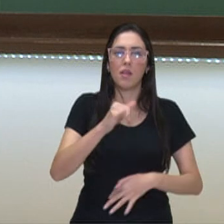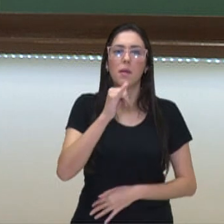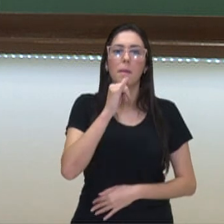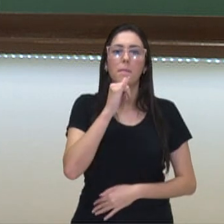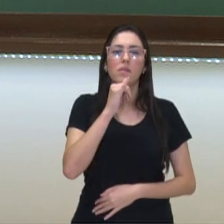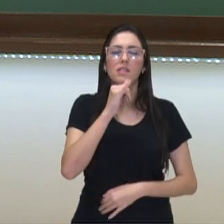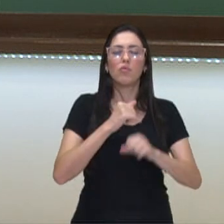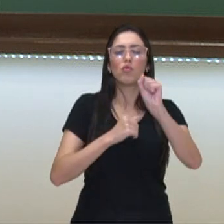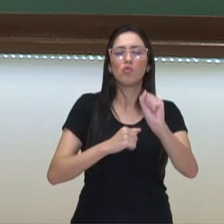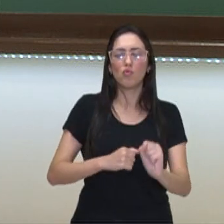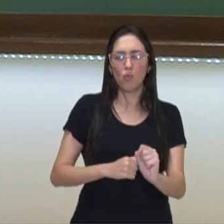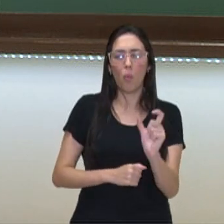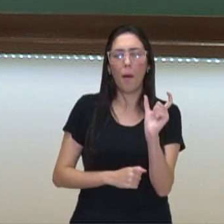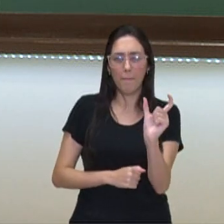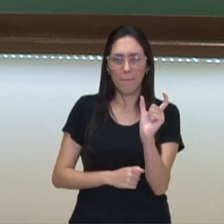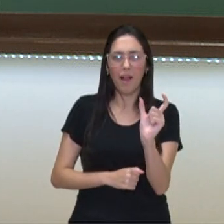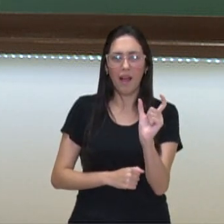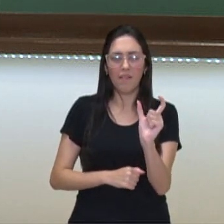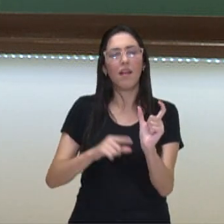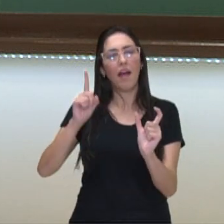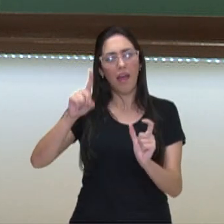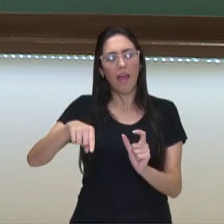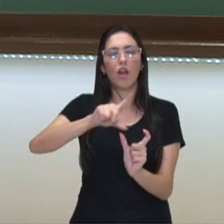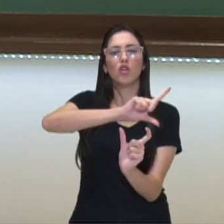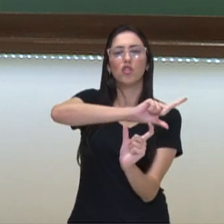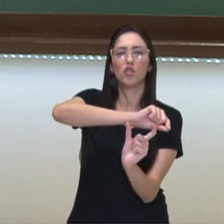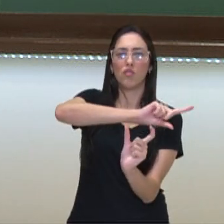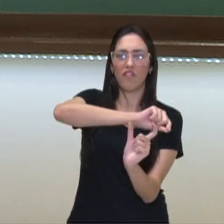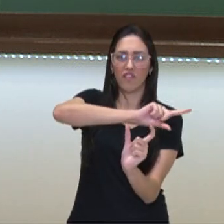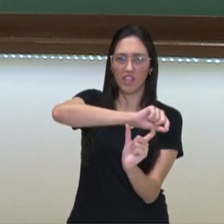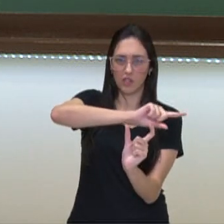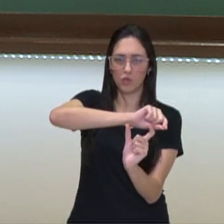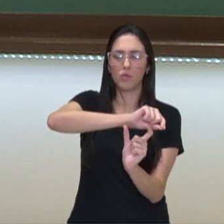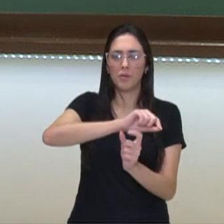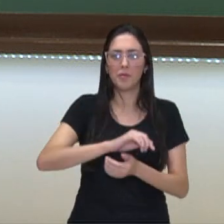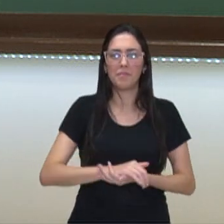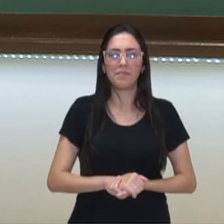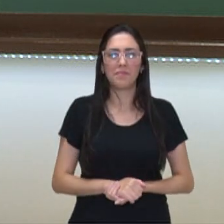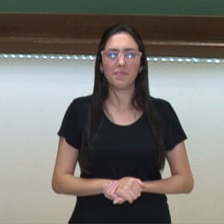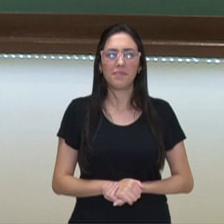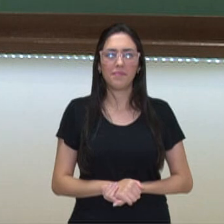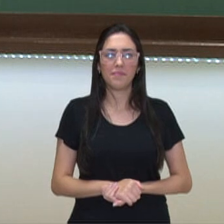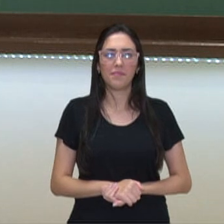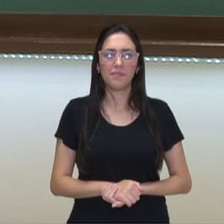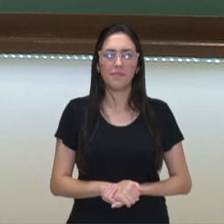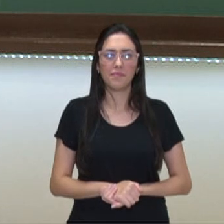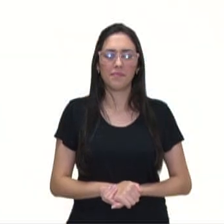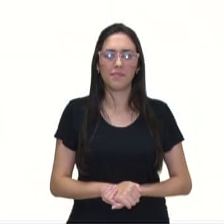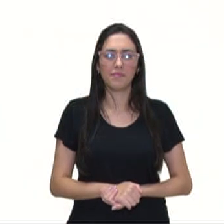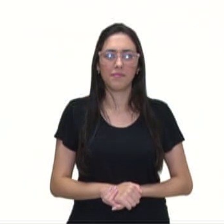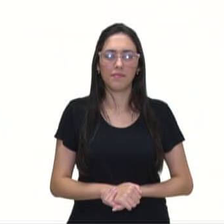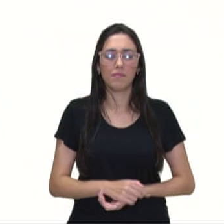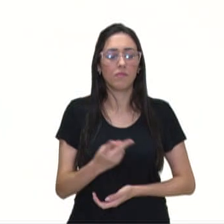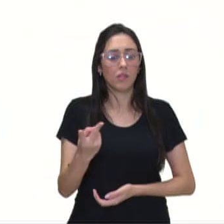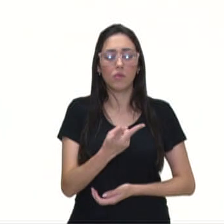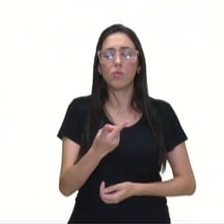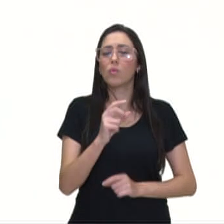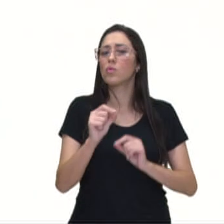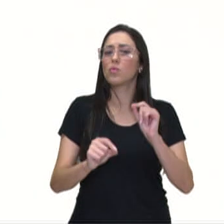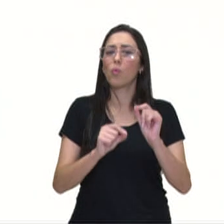da palavra, então eu terei um sufixo, em inglês, suffix. Ambos são, na